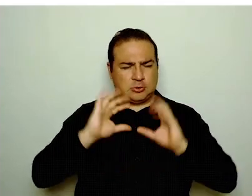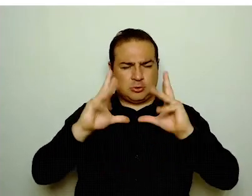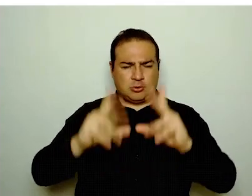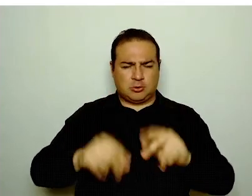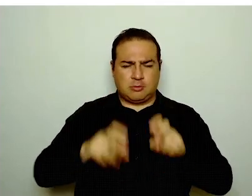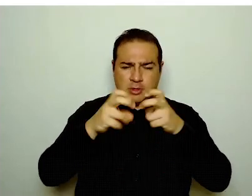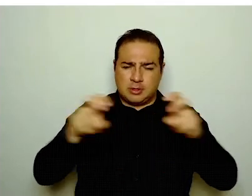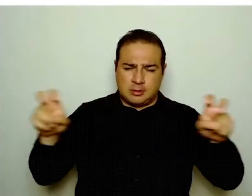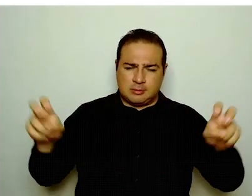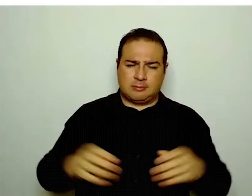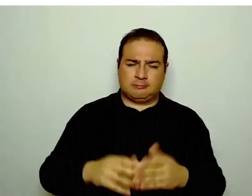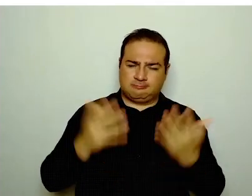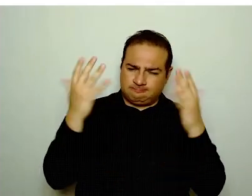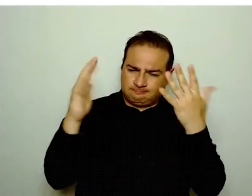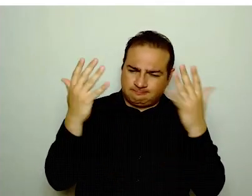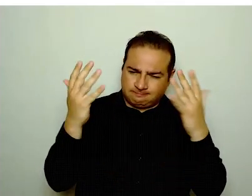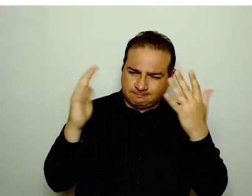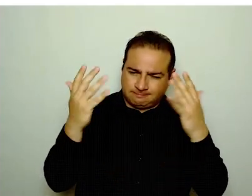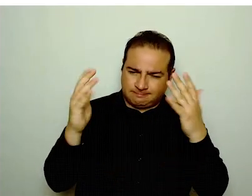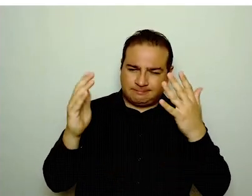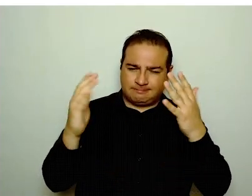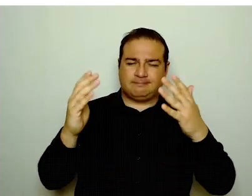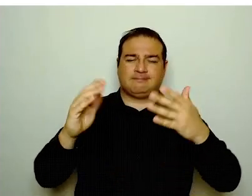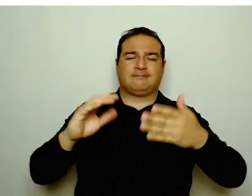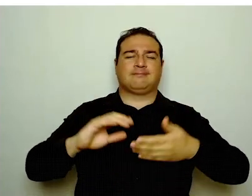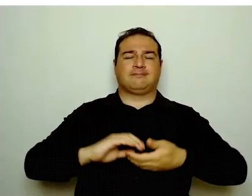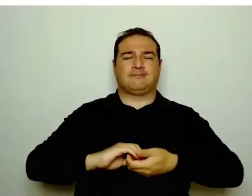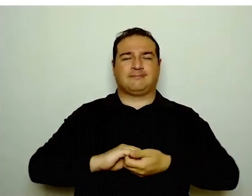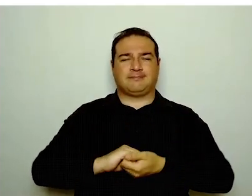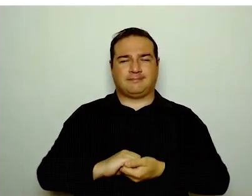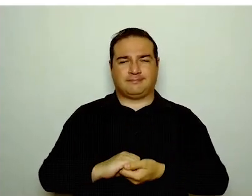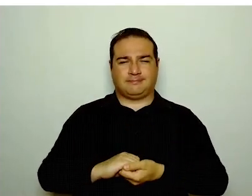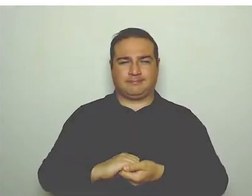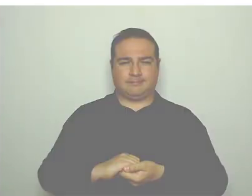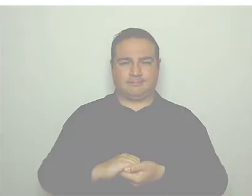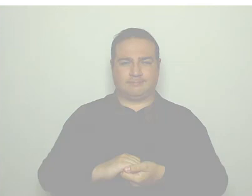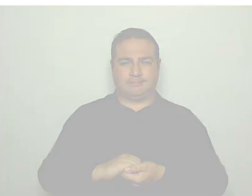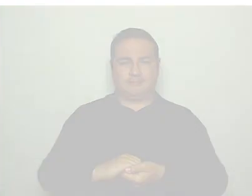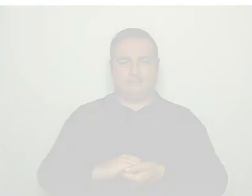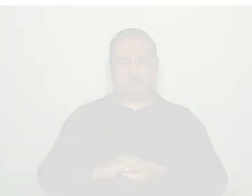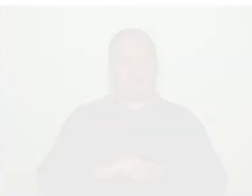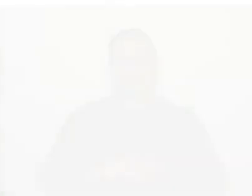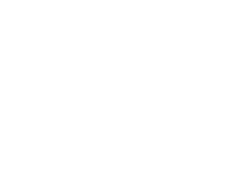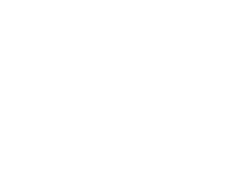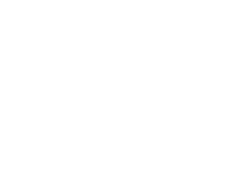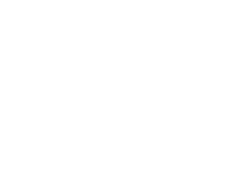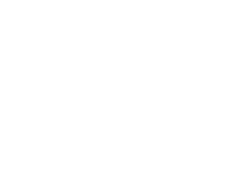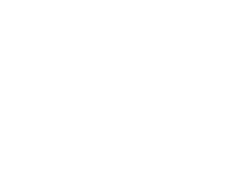alma e para todos os mesários peço uma salva de palmas.